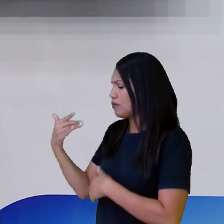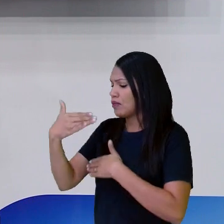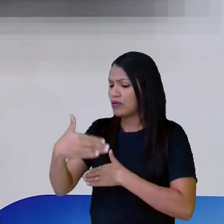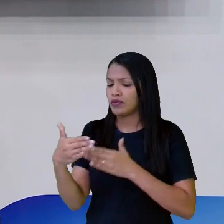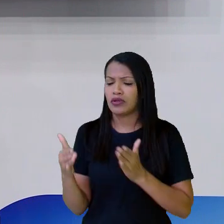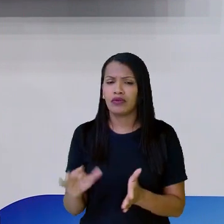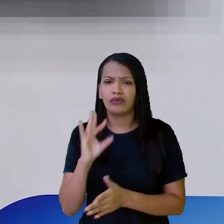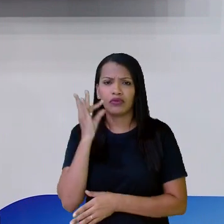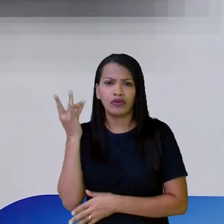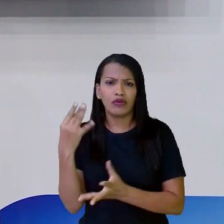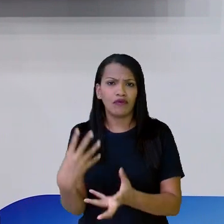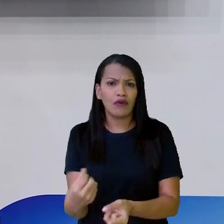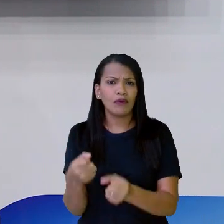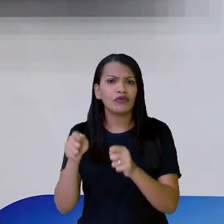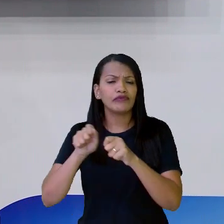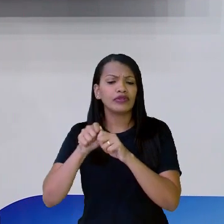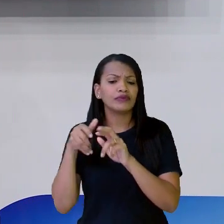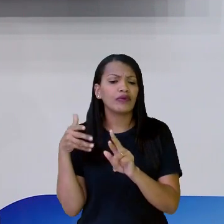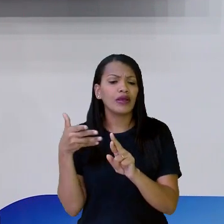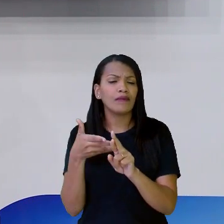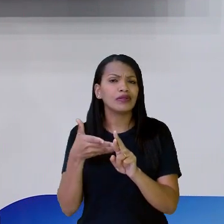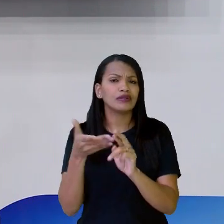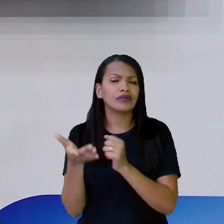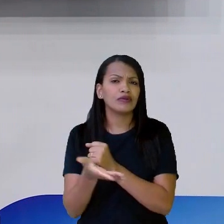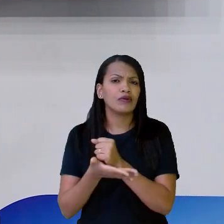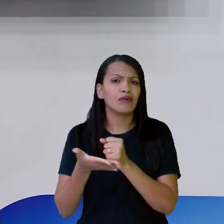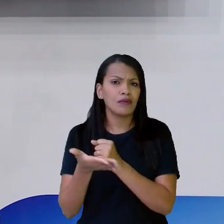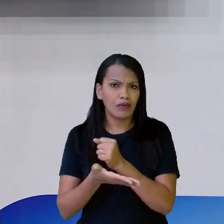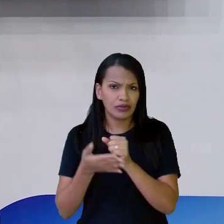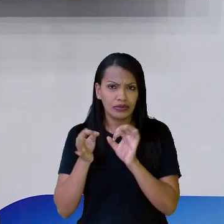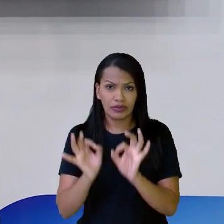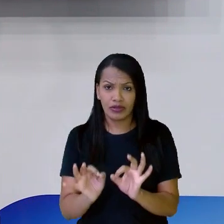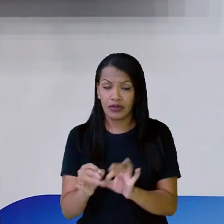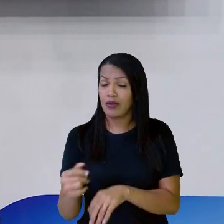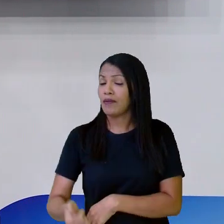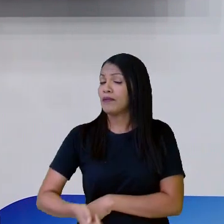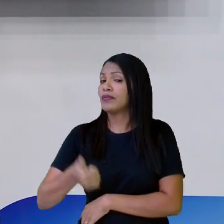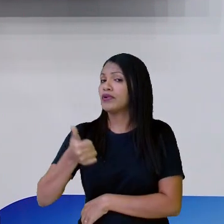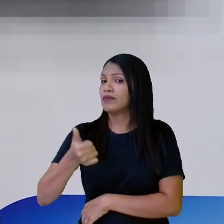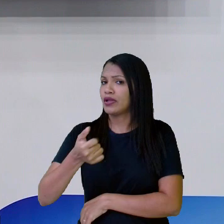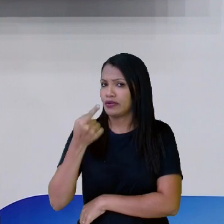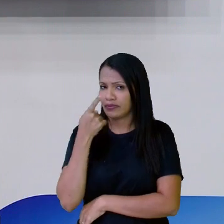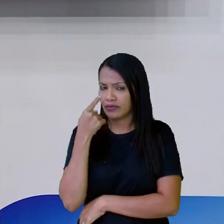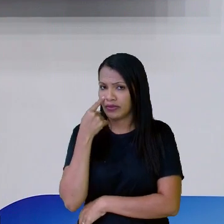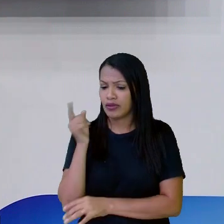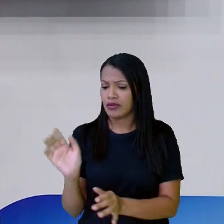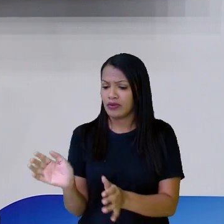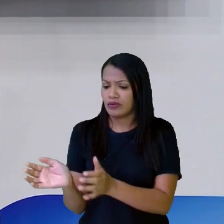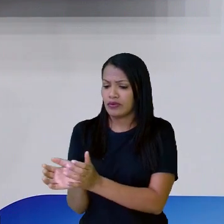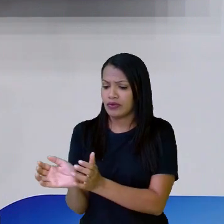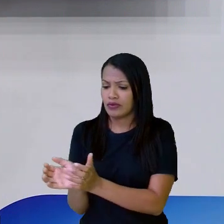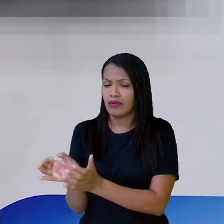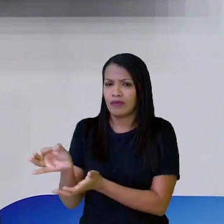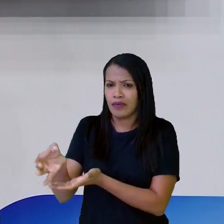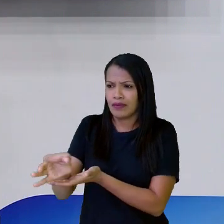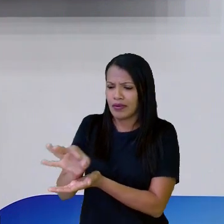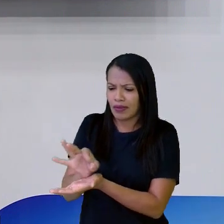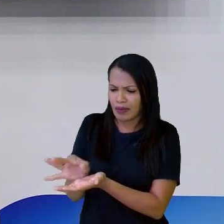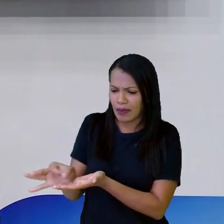A gente vai fazer uma representação básica desses agrupamentos. Primeiramente, a gente vai agrupar essas bolinhas,